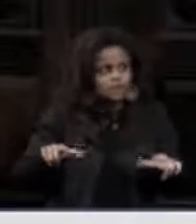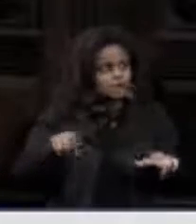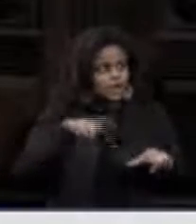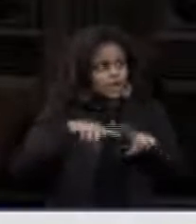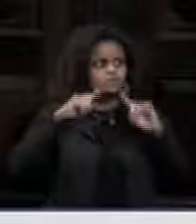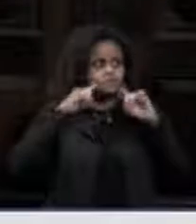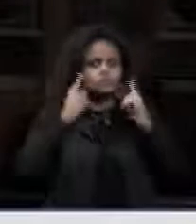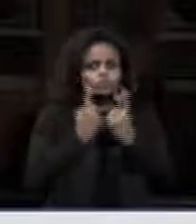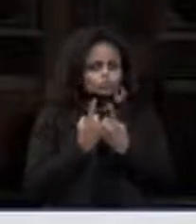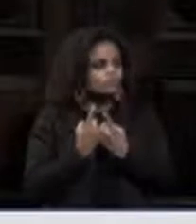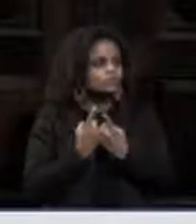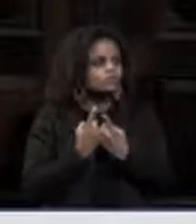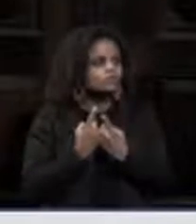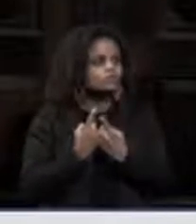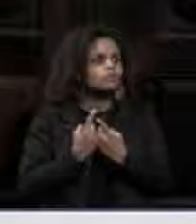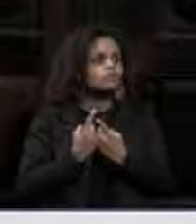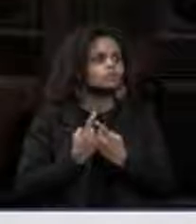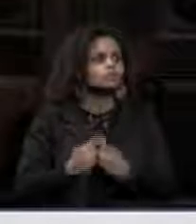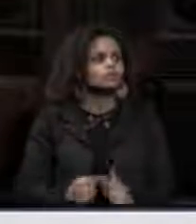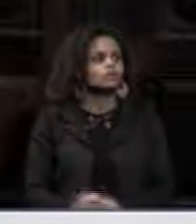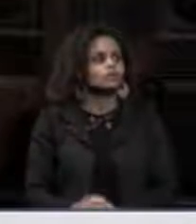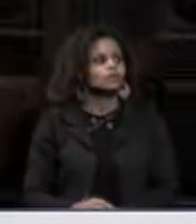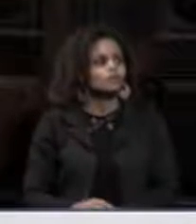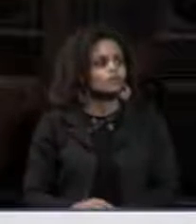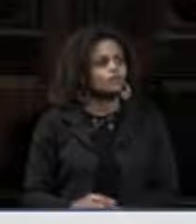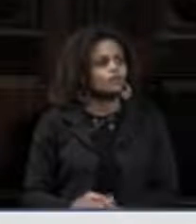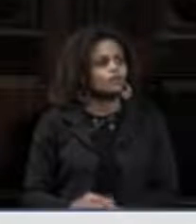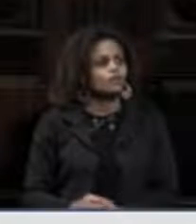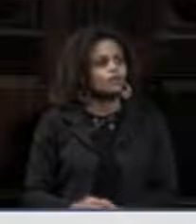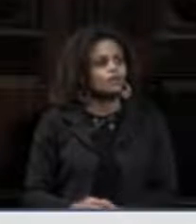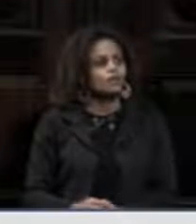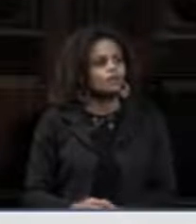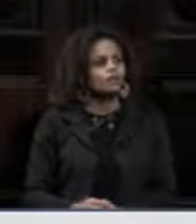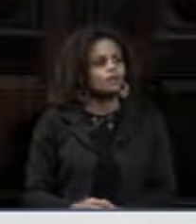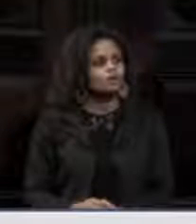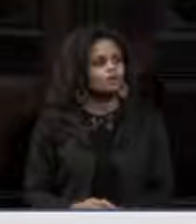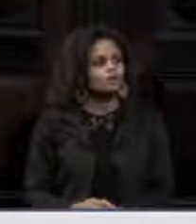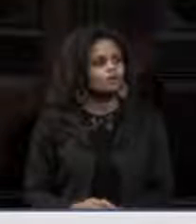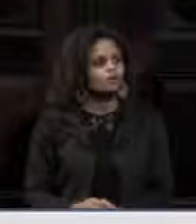que acontecem e imagine outras